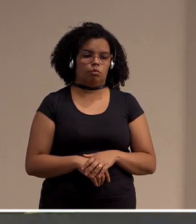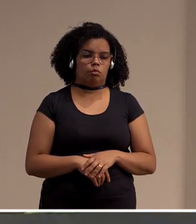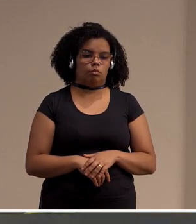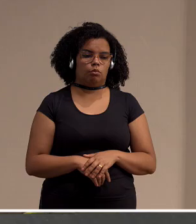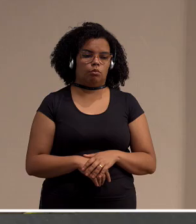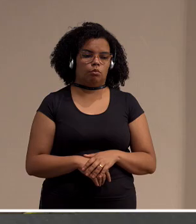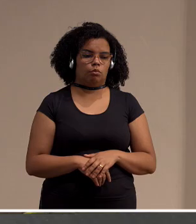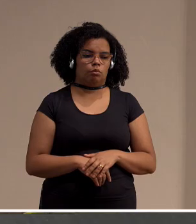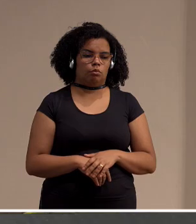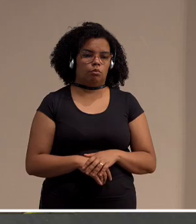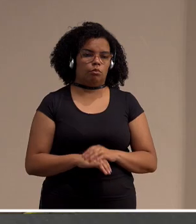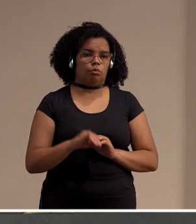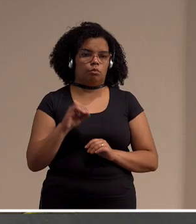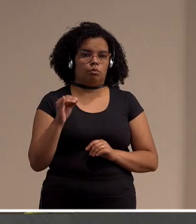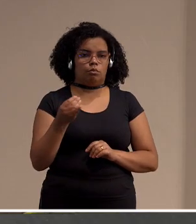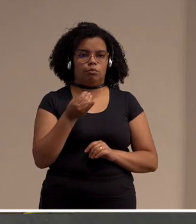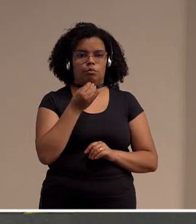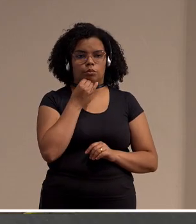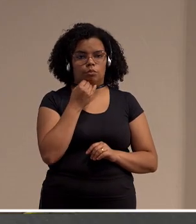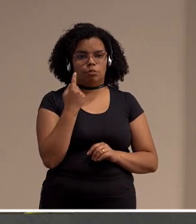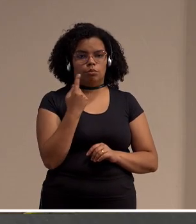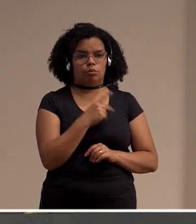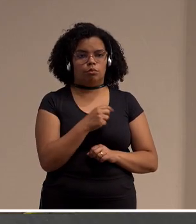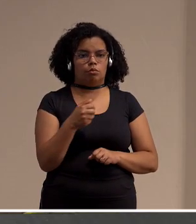Joga, aproveitando essa tua fala,